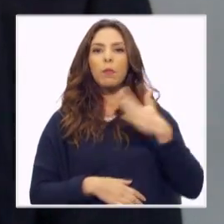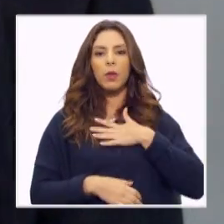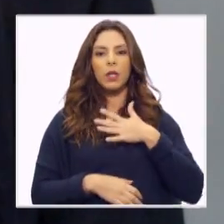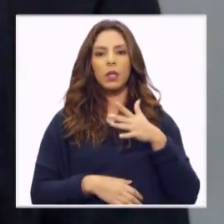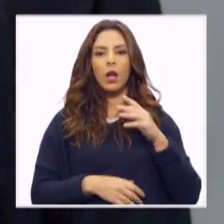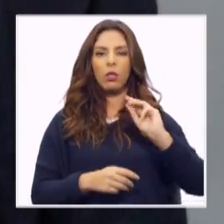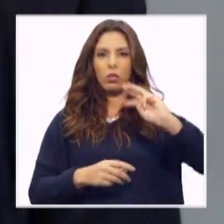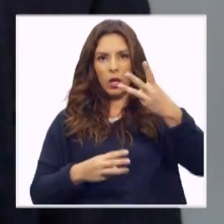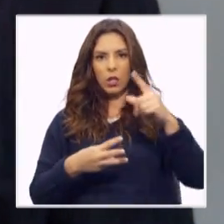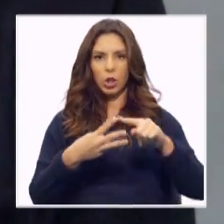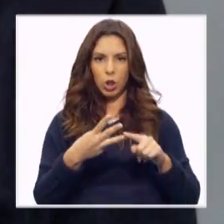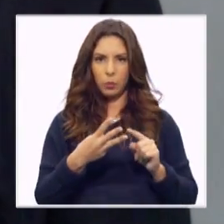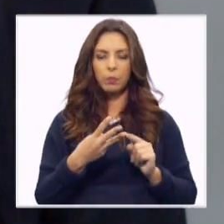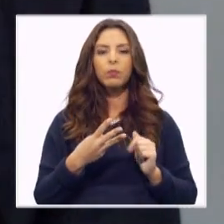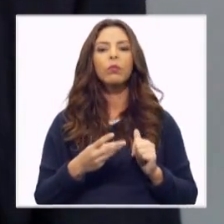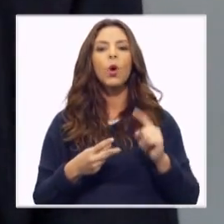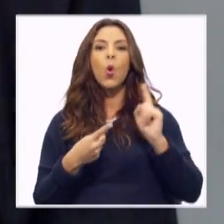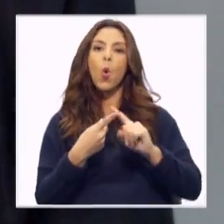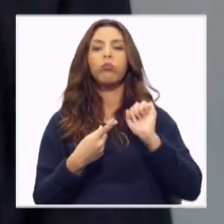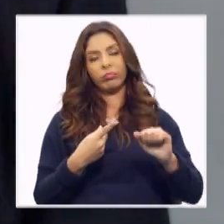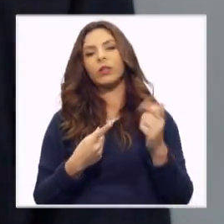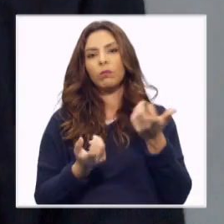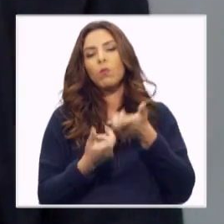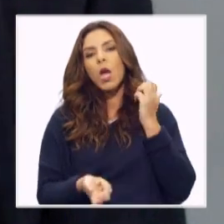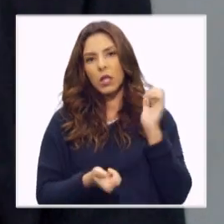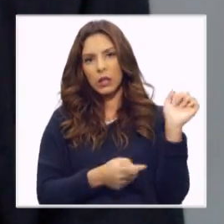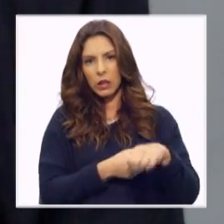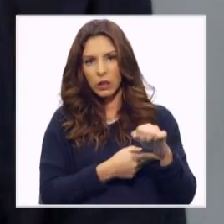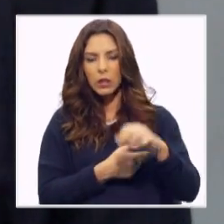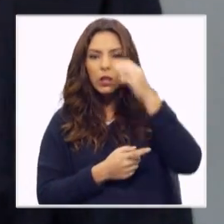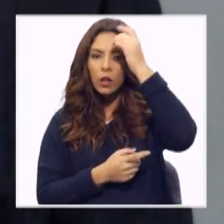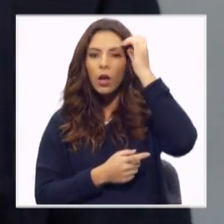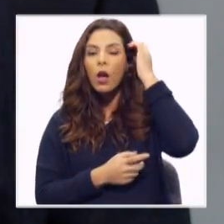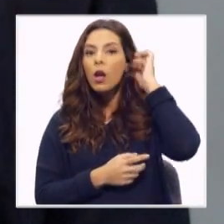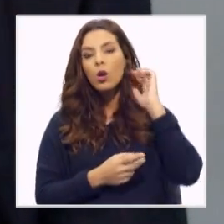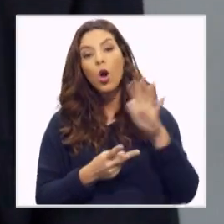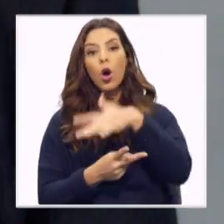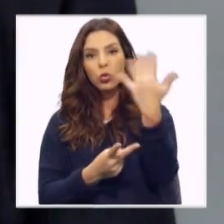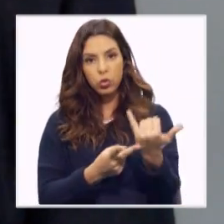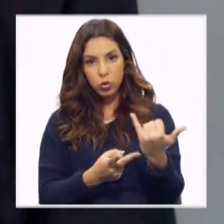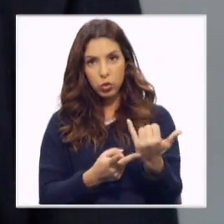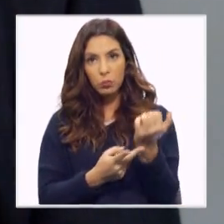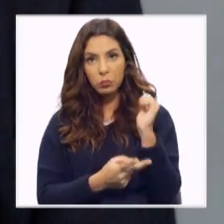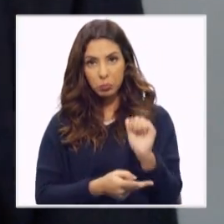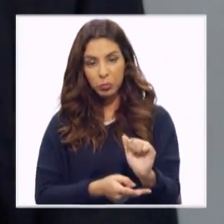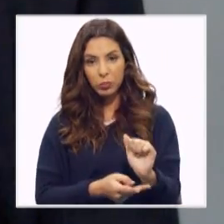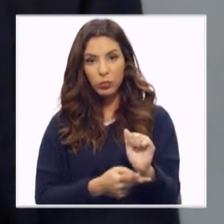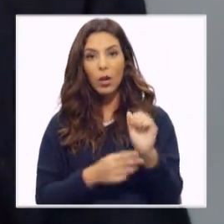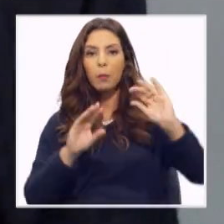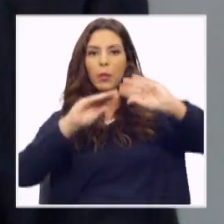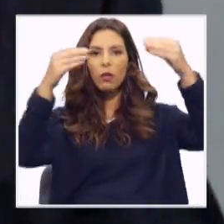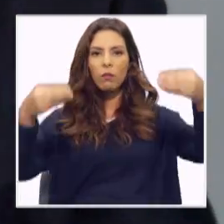é, claramente, esse é um dos três fatores. Eu diria que esse é um dos fatores. O segundo é